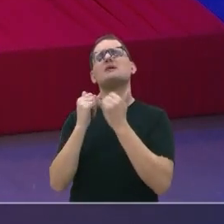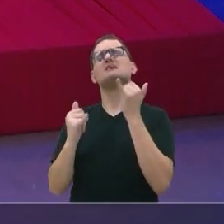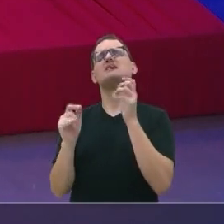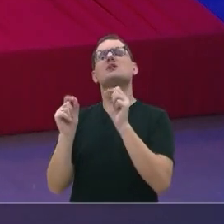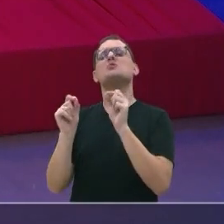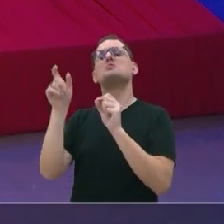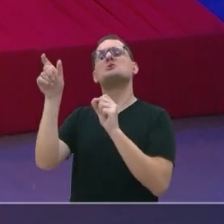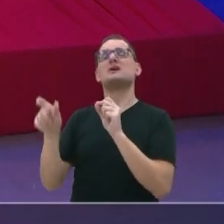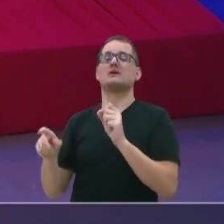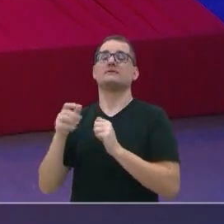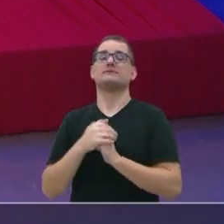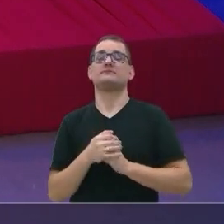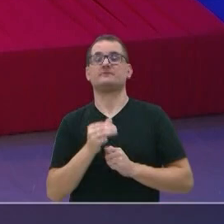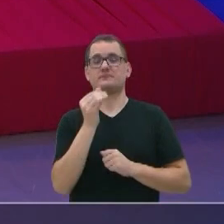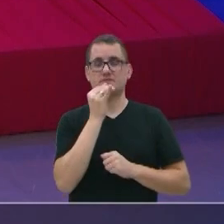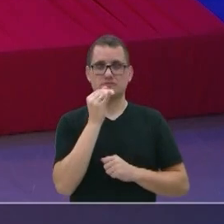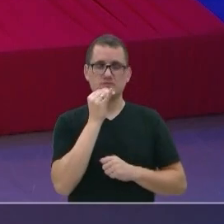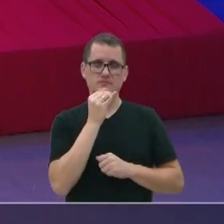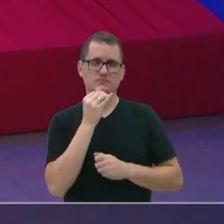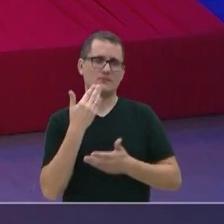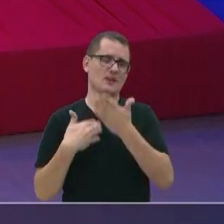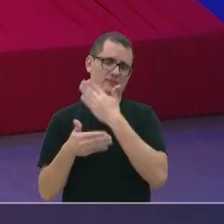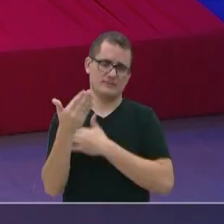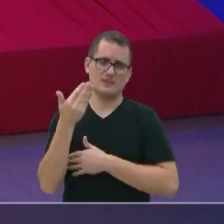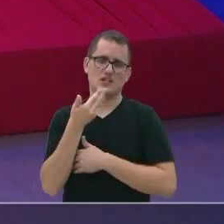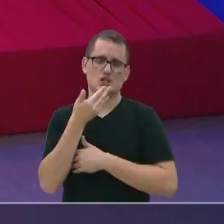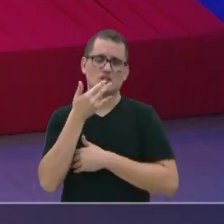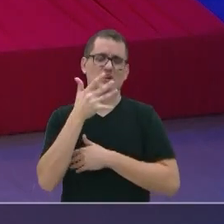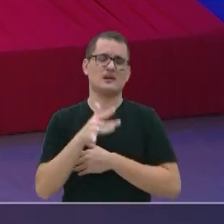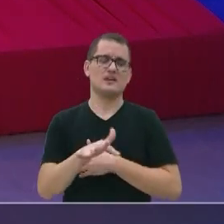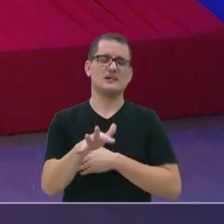hoje pequeno, desde o meu tempo também,